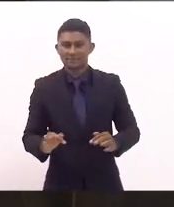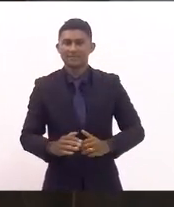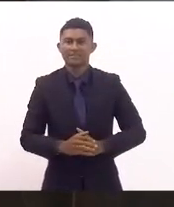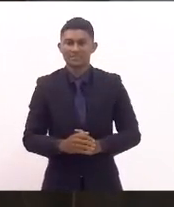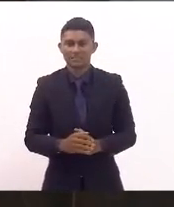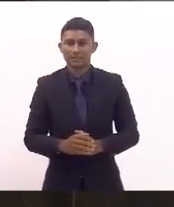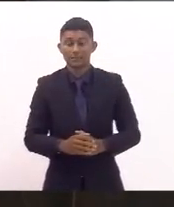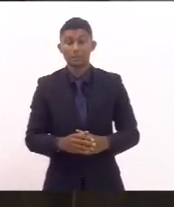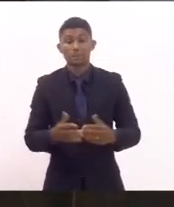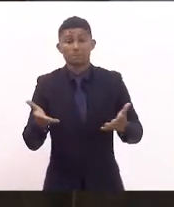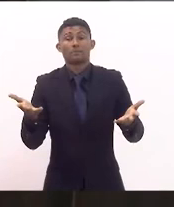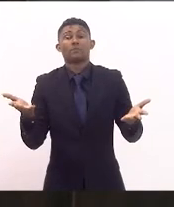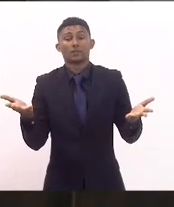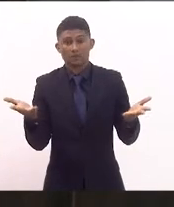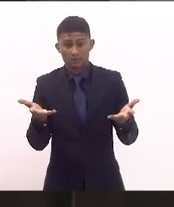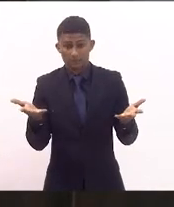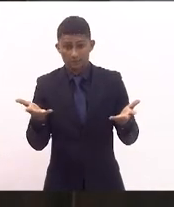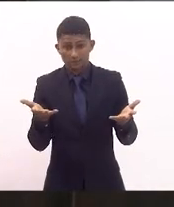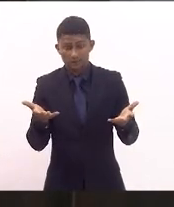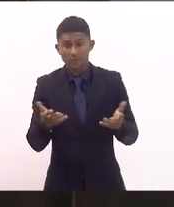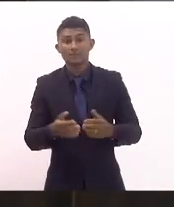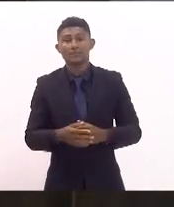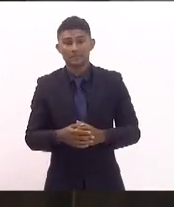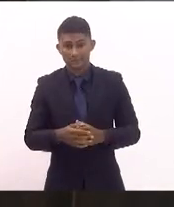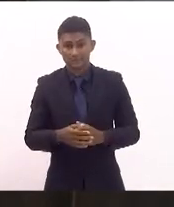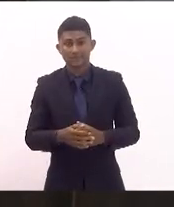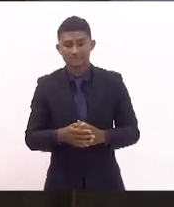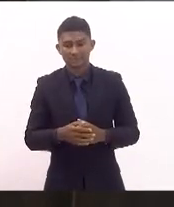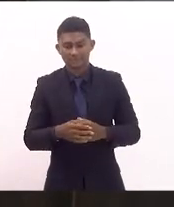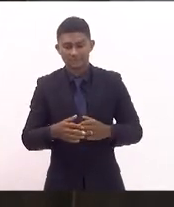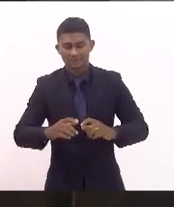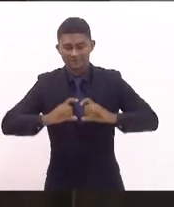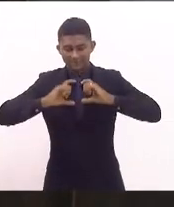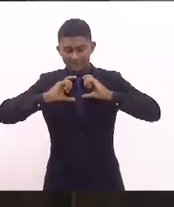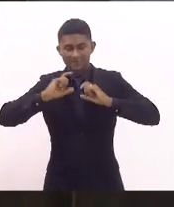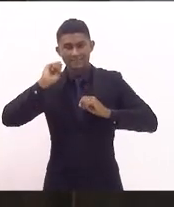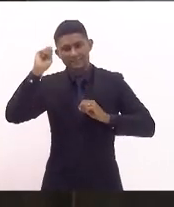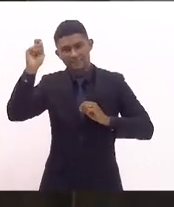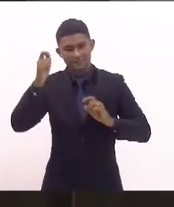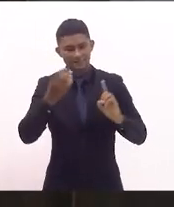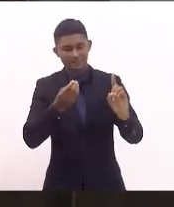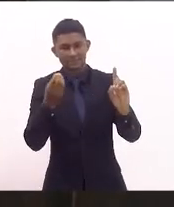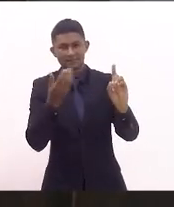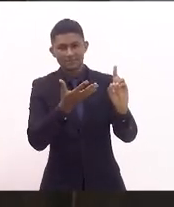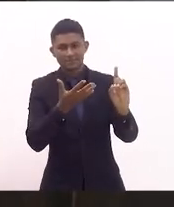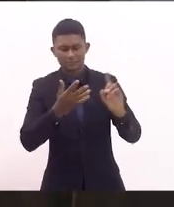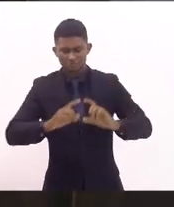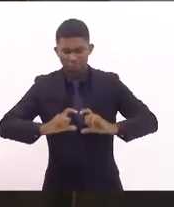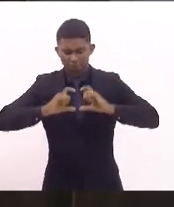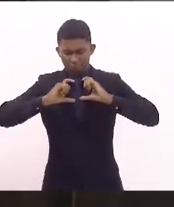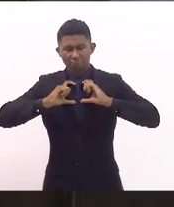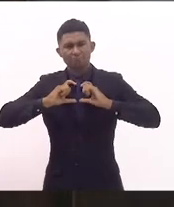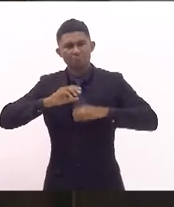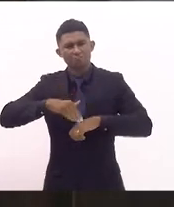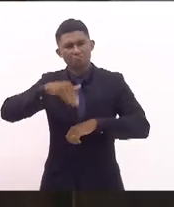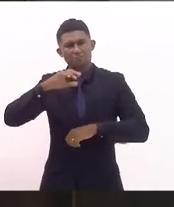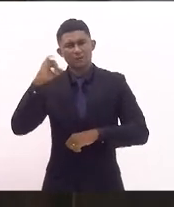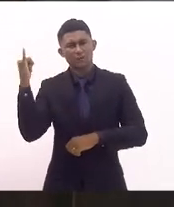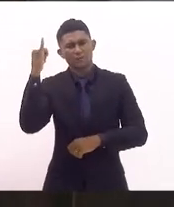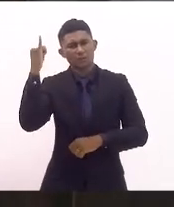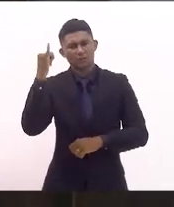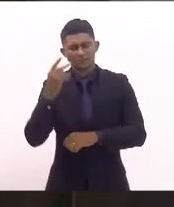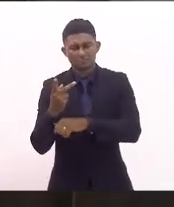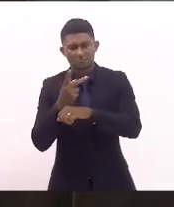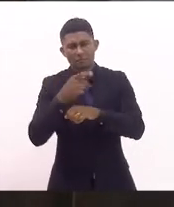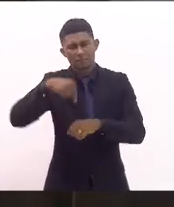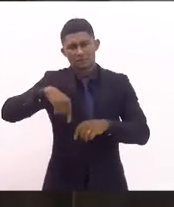E é chegado o momento da solene entrega da medalha Tiradentes à mais alta comenda dessa casa,